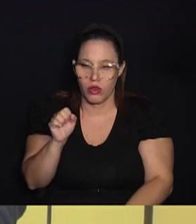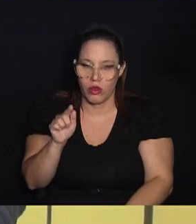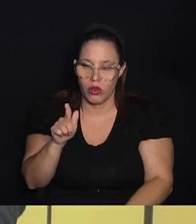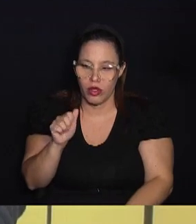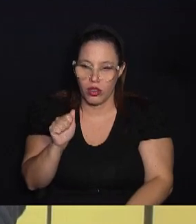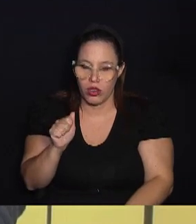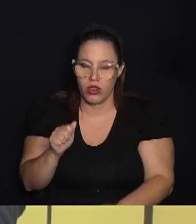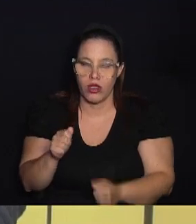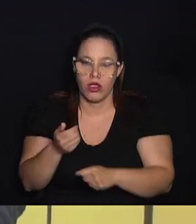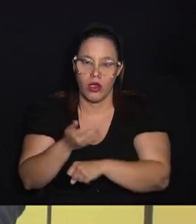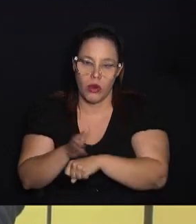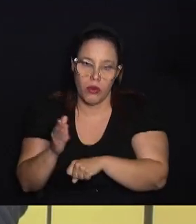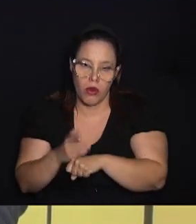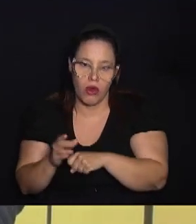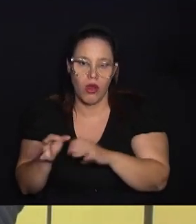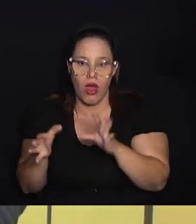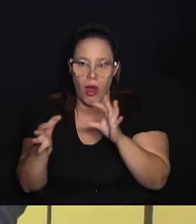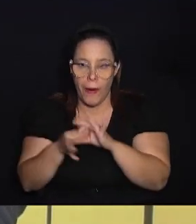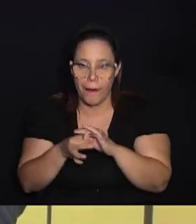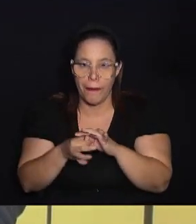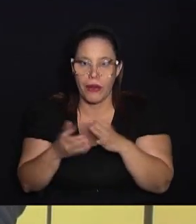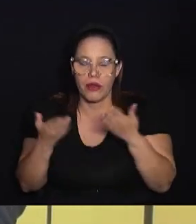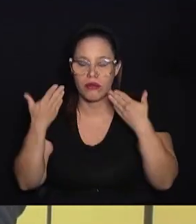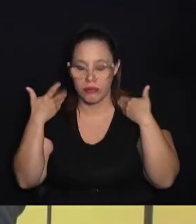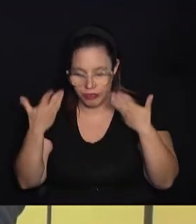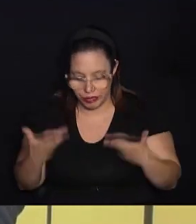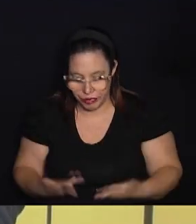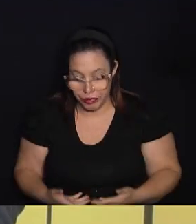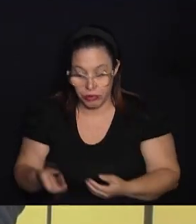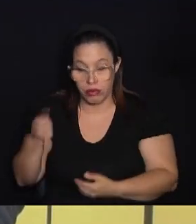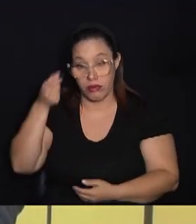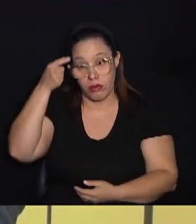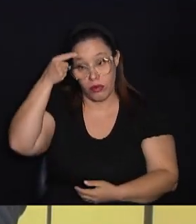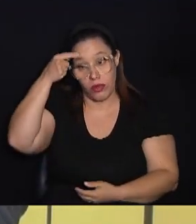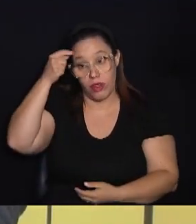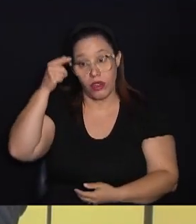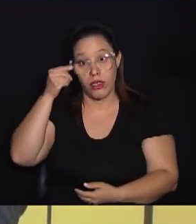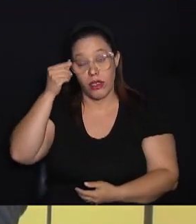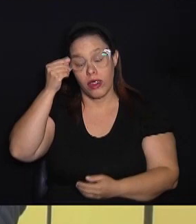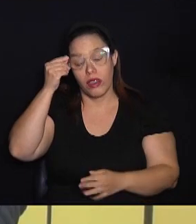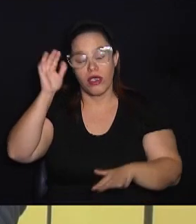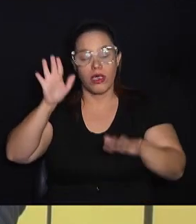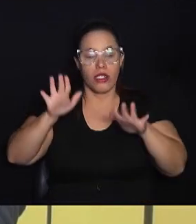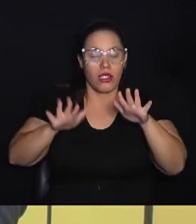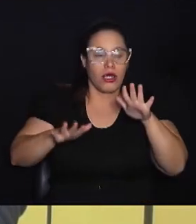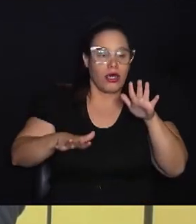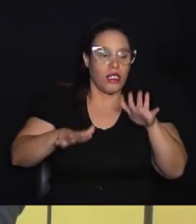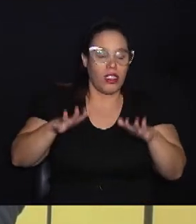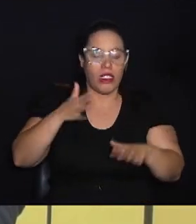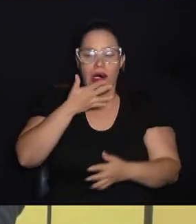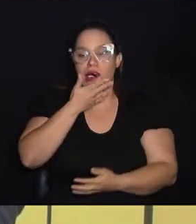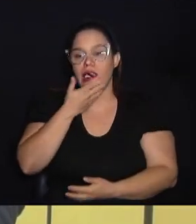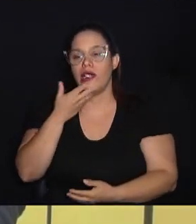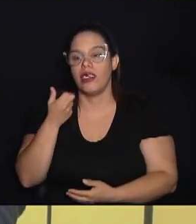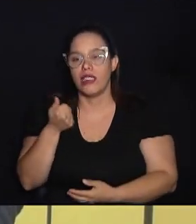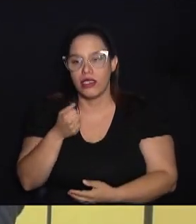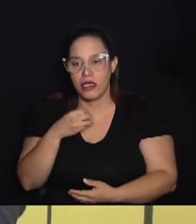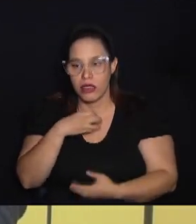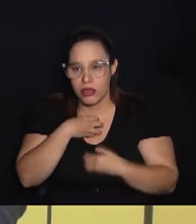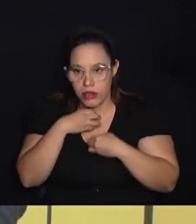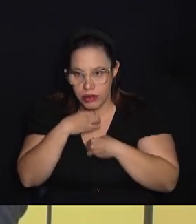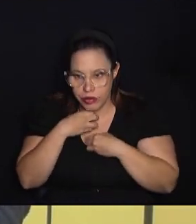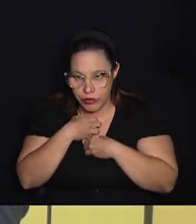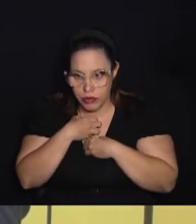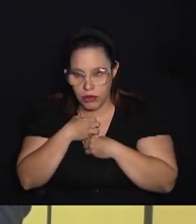integrativa que vai envolver corpo e mente para ela manejar melhor os sintomas tanto